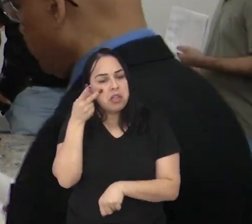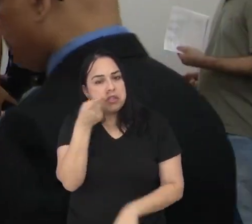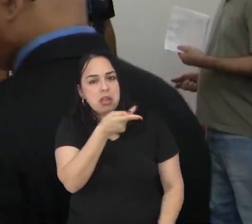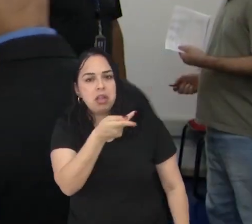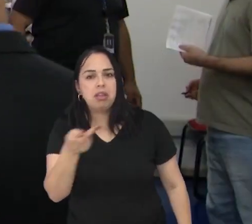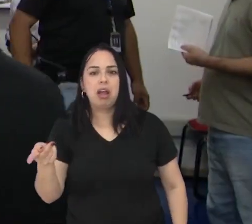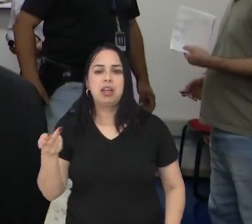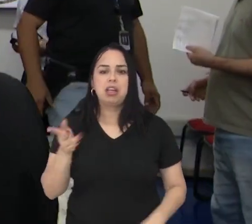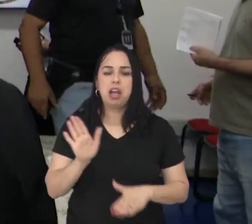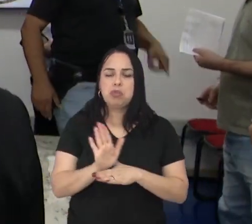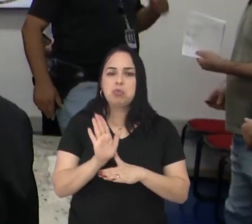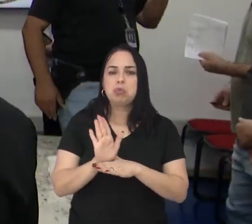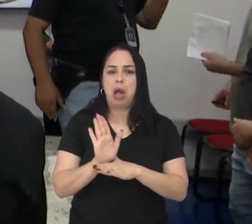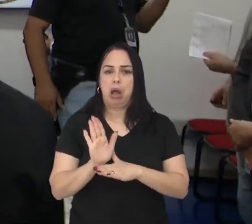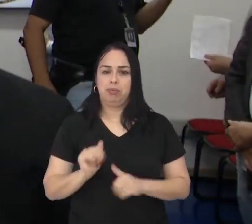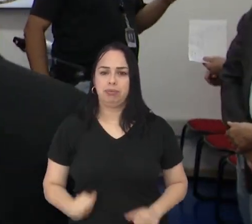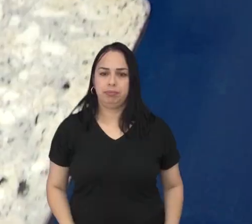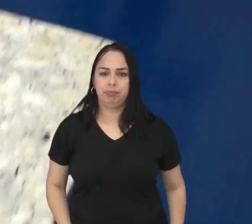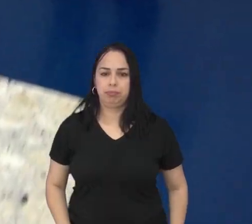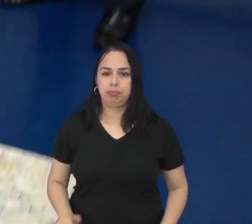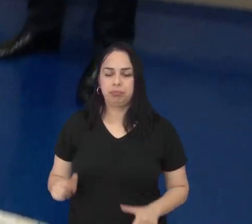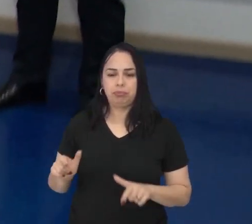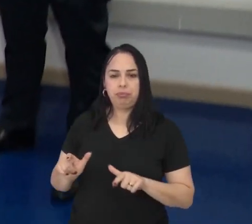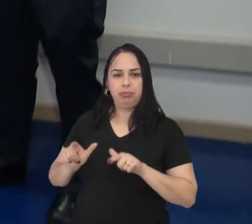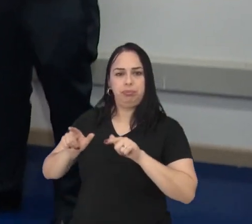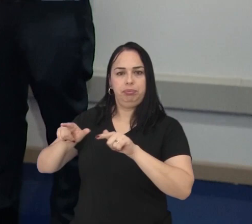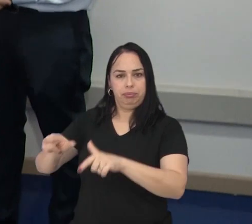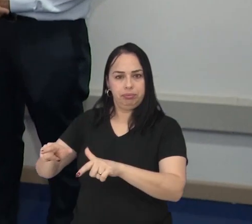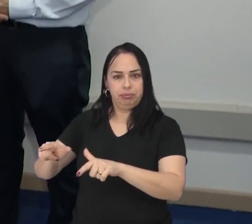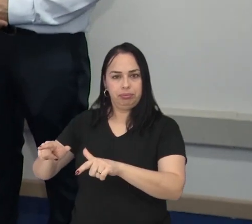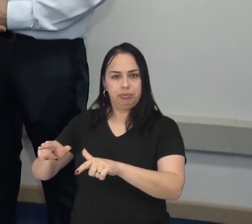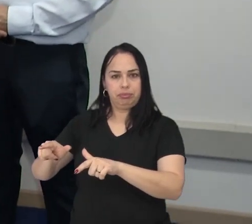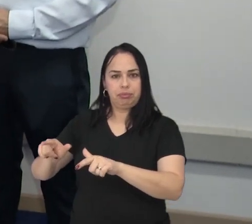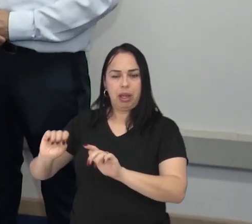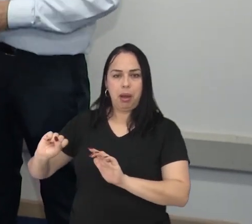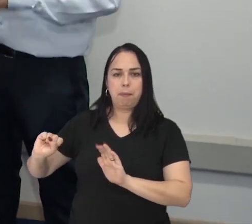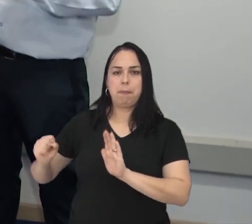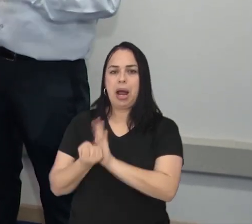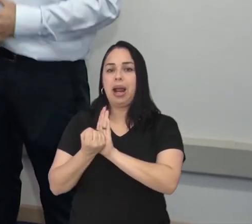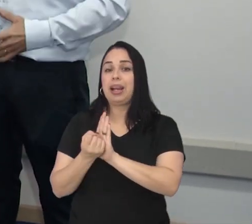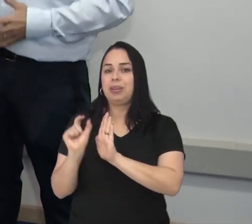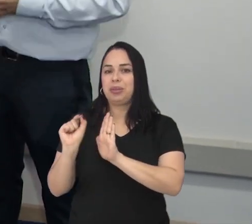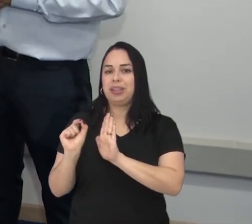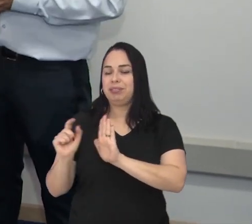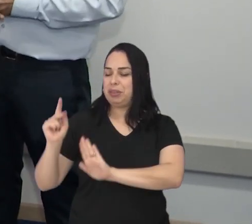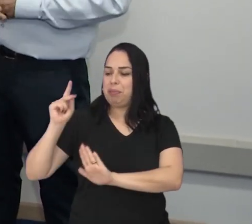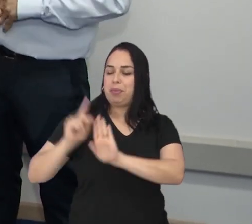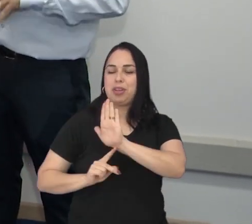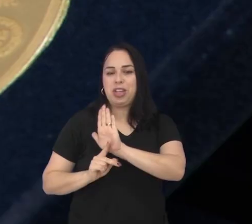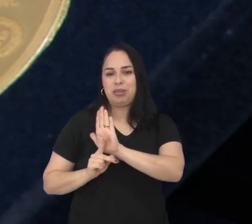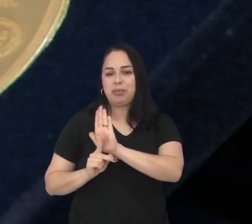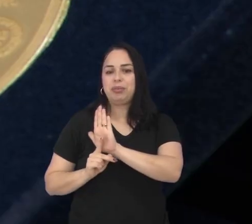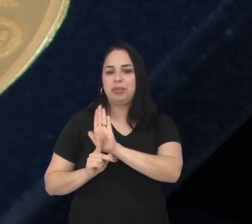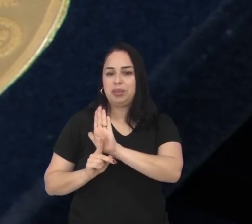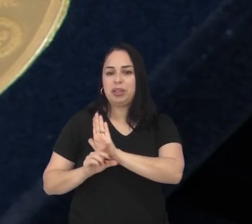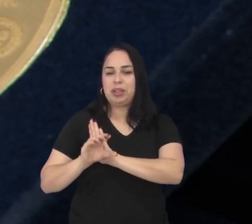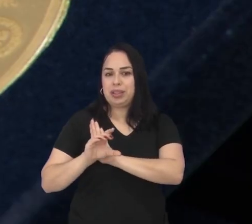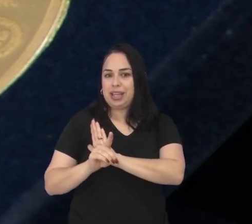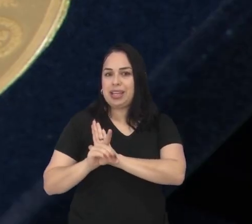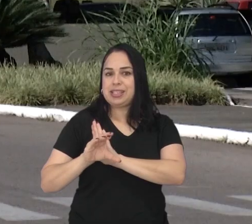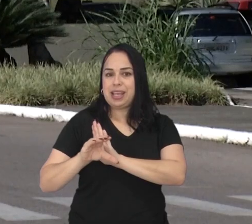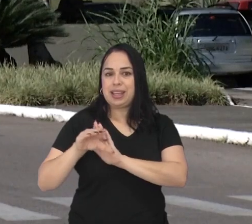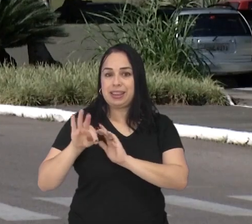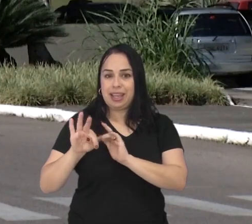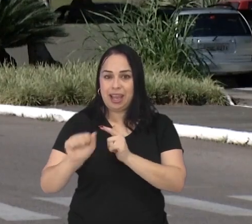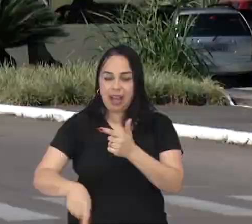própria comunidade agora ajuda a cuidar. A entrega das medalhas marca também a celebração de um projeto fruto da